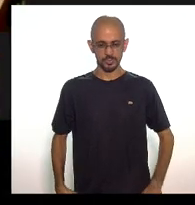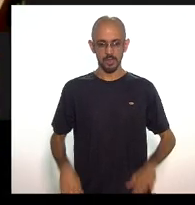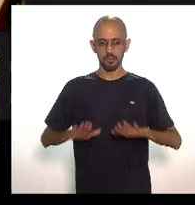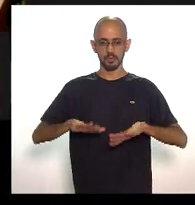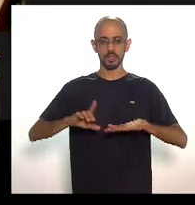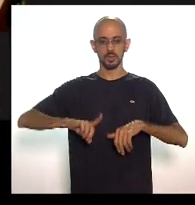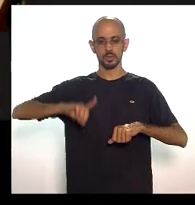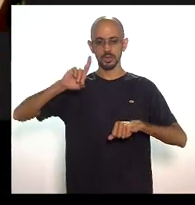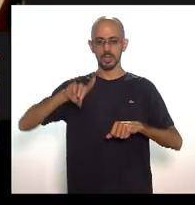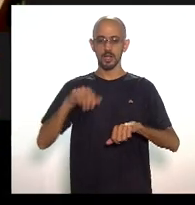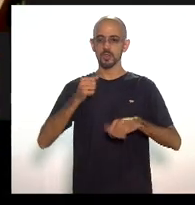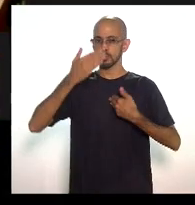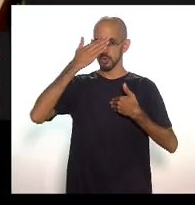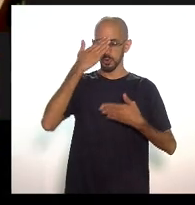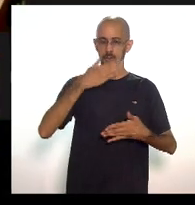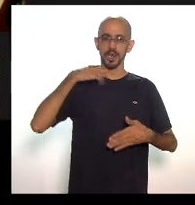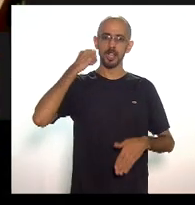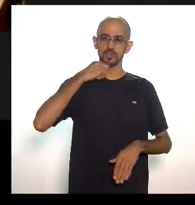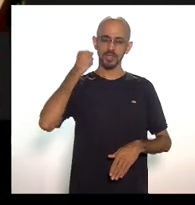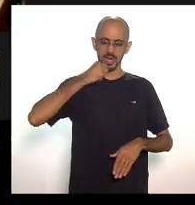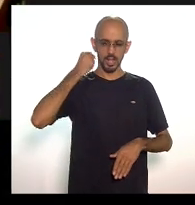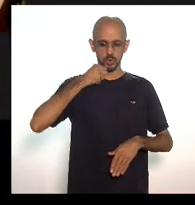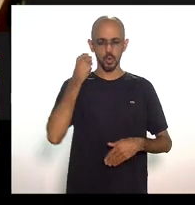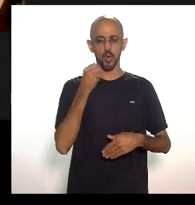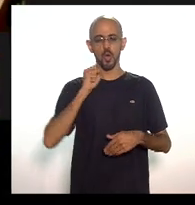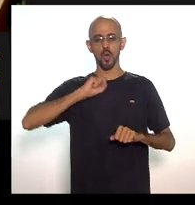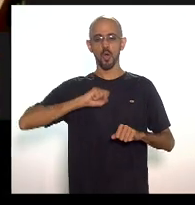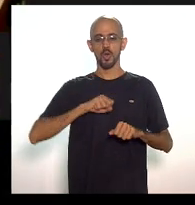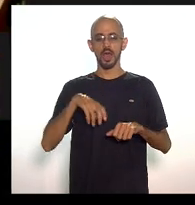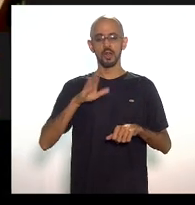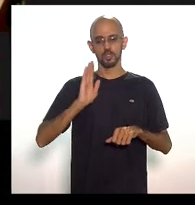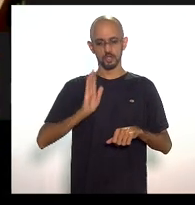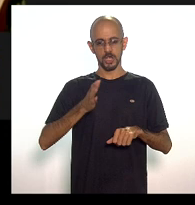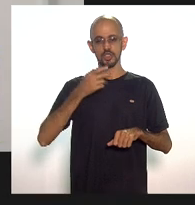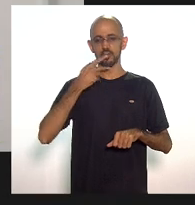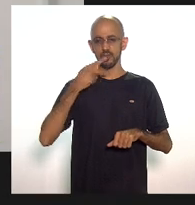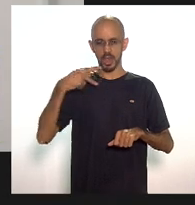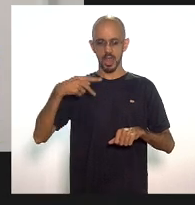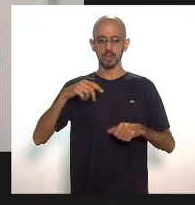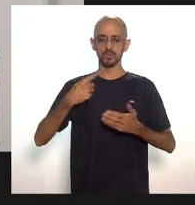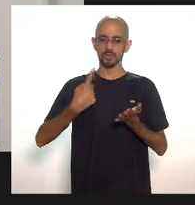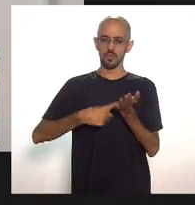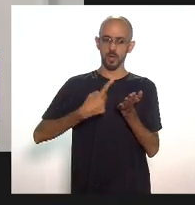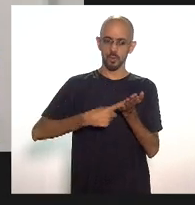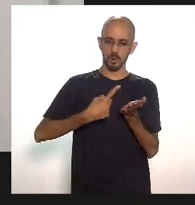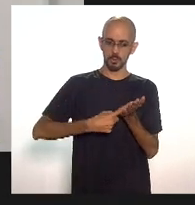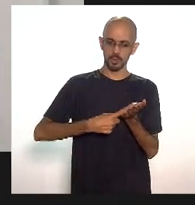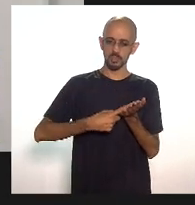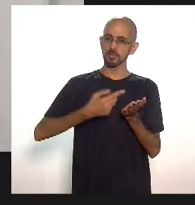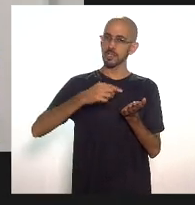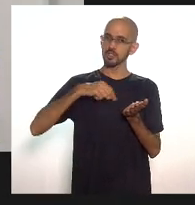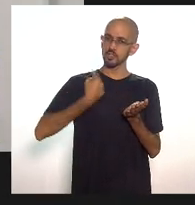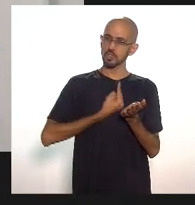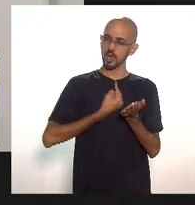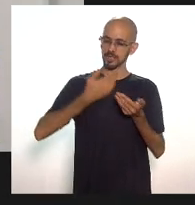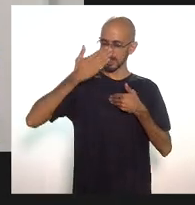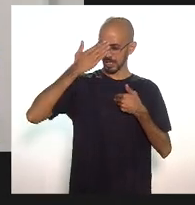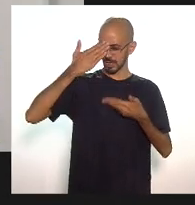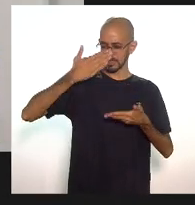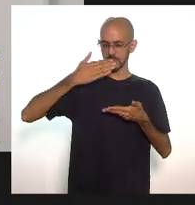Obrigada mais uma vez, senador. O senhor já tinha dito do seu compromisso, mas a gente agradece a sua